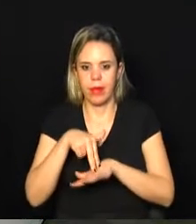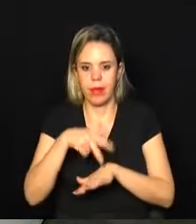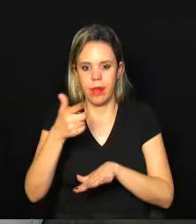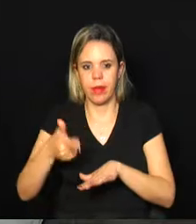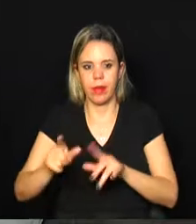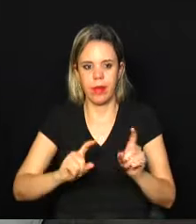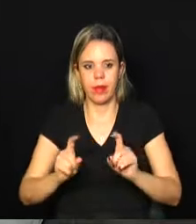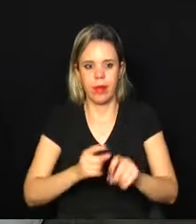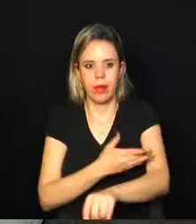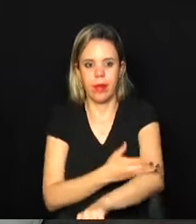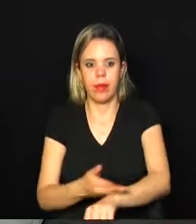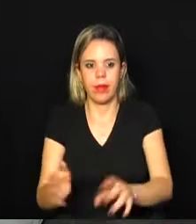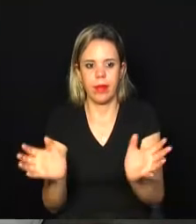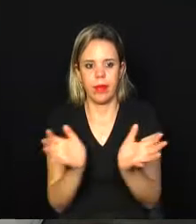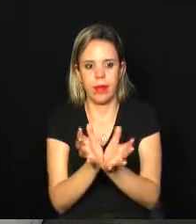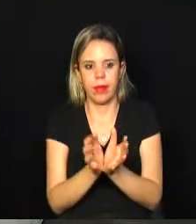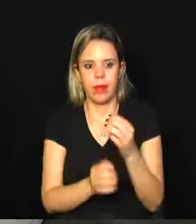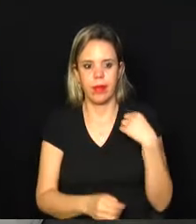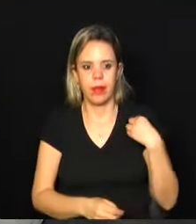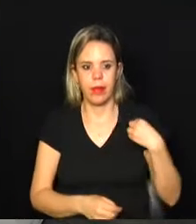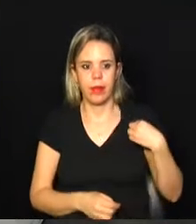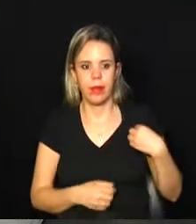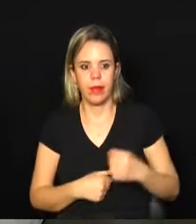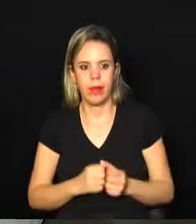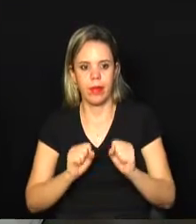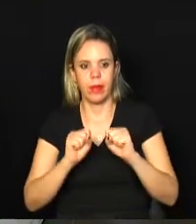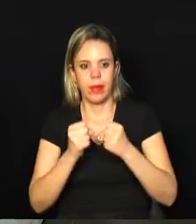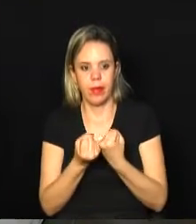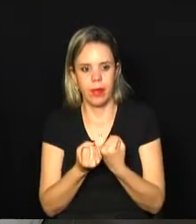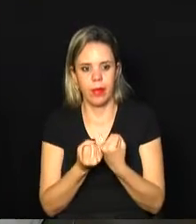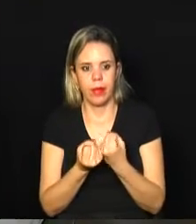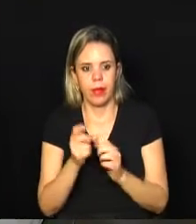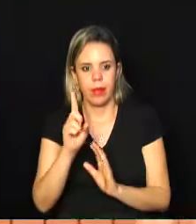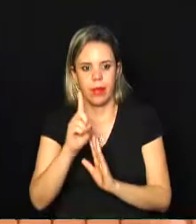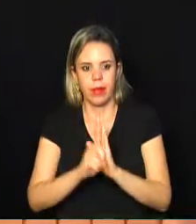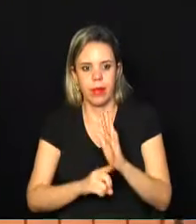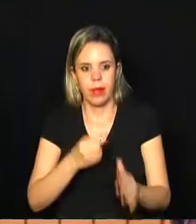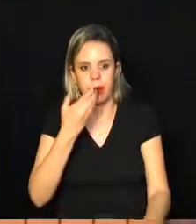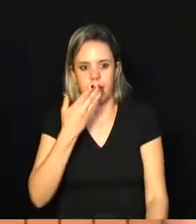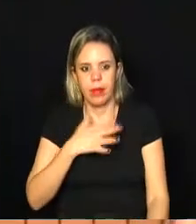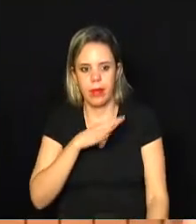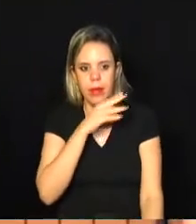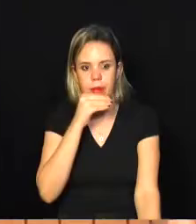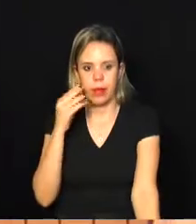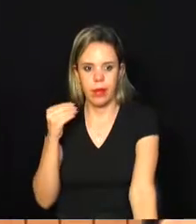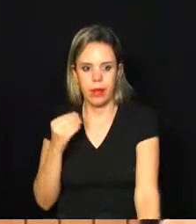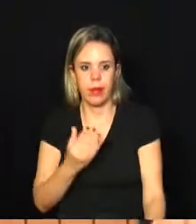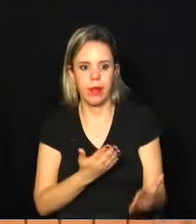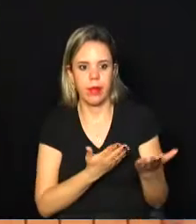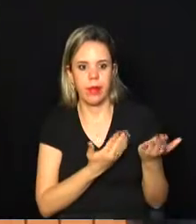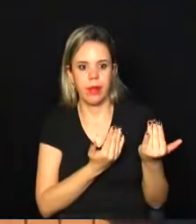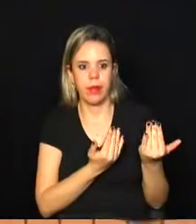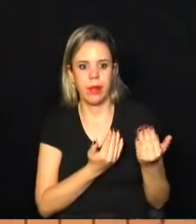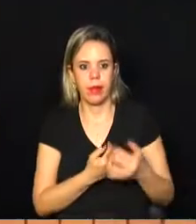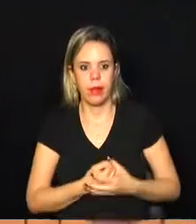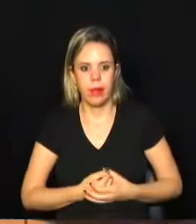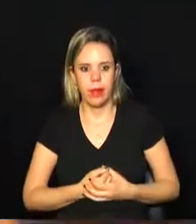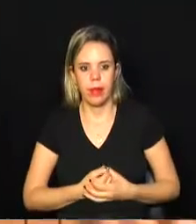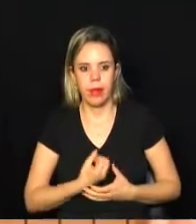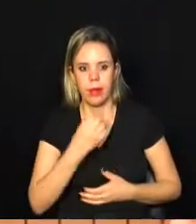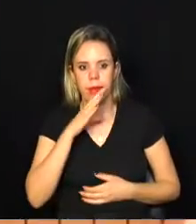mais uma reunião ordinária da comissão de defesa dos Direitos da Criança e do Adolescente e da Juventude